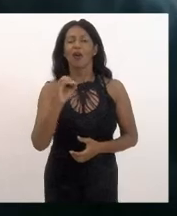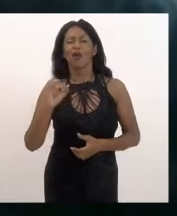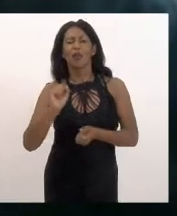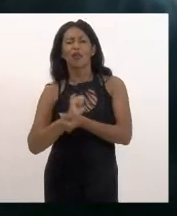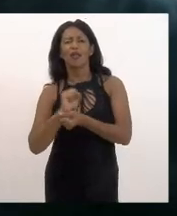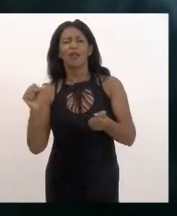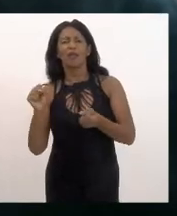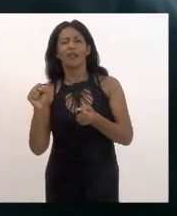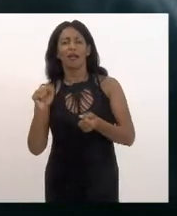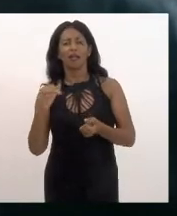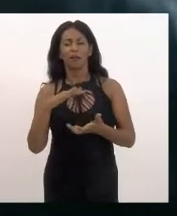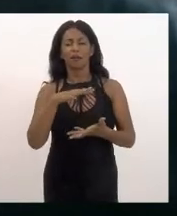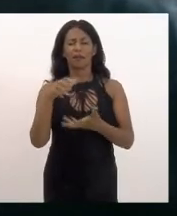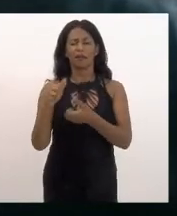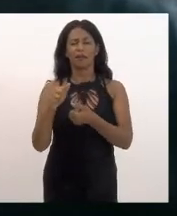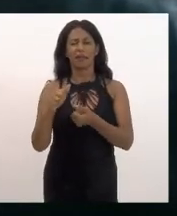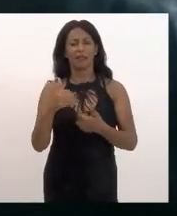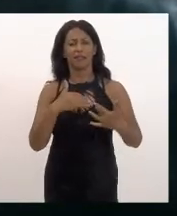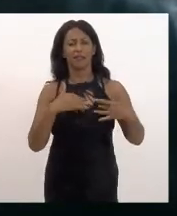e planetárias.